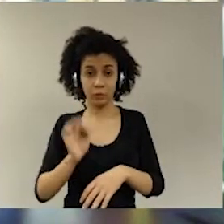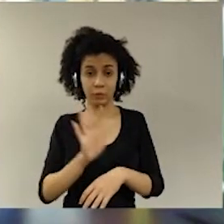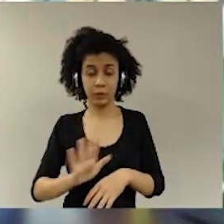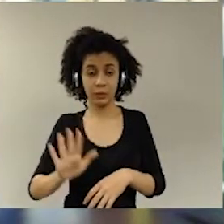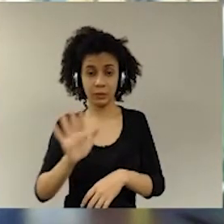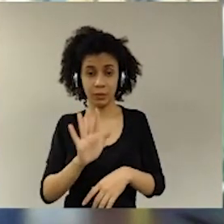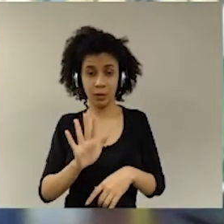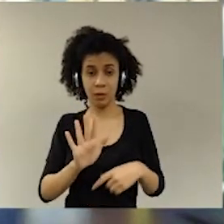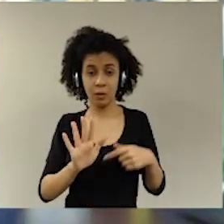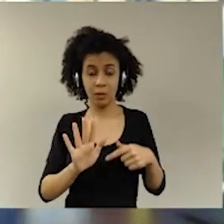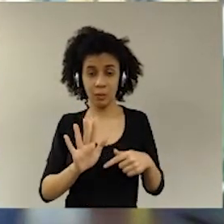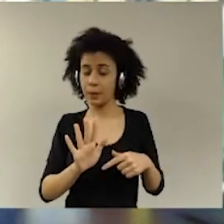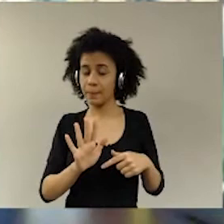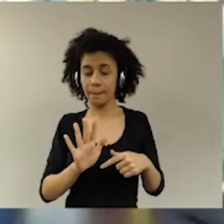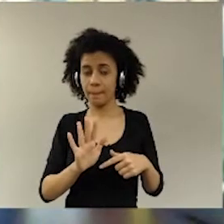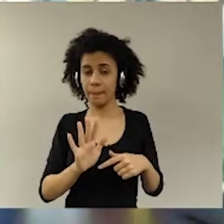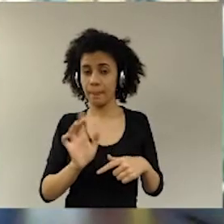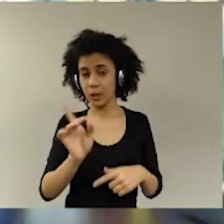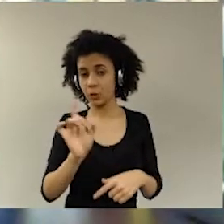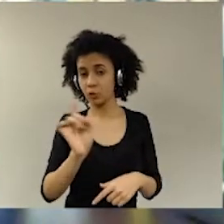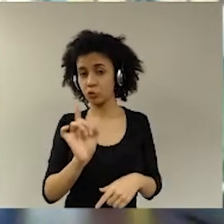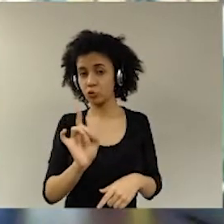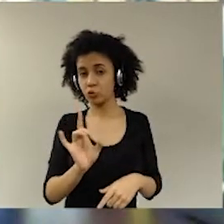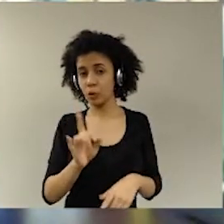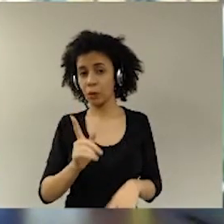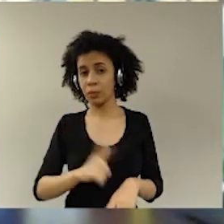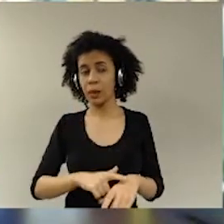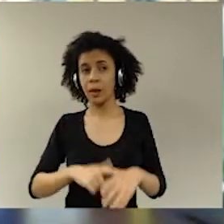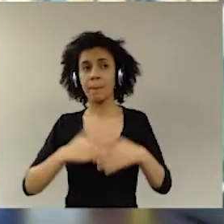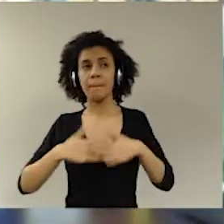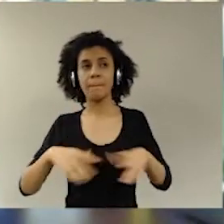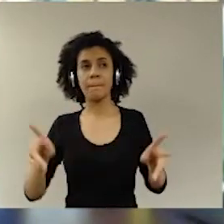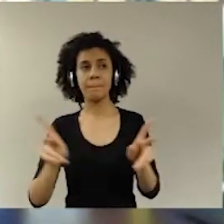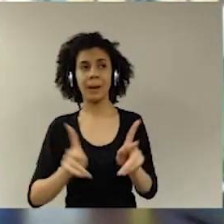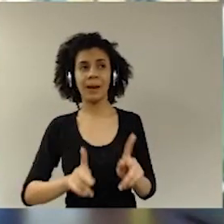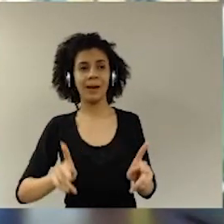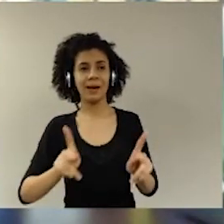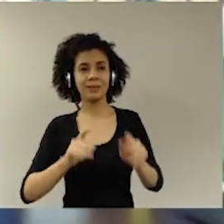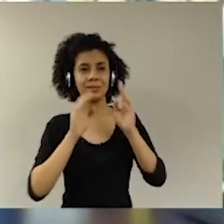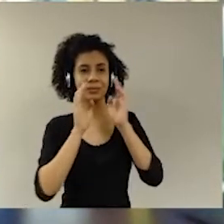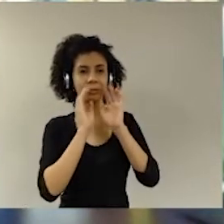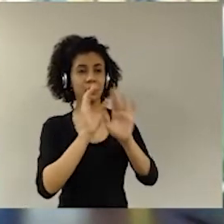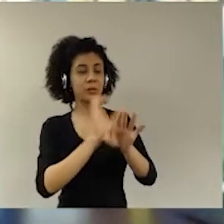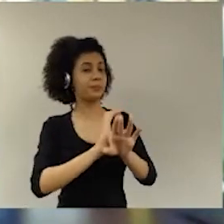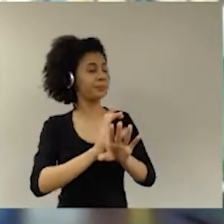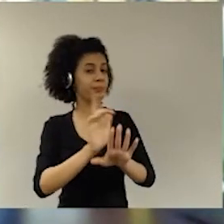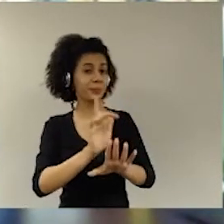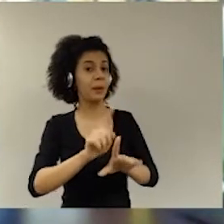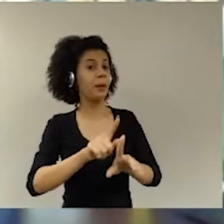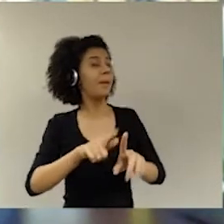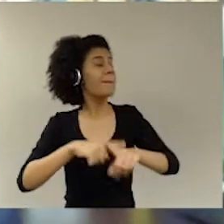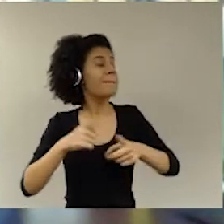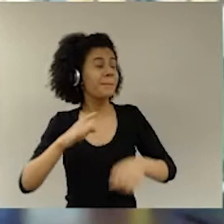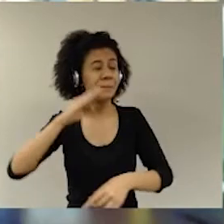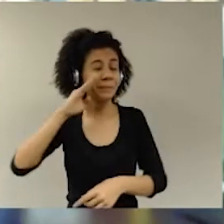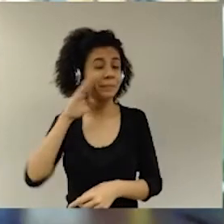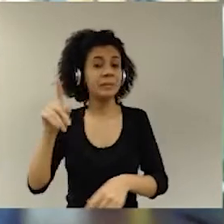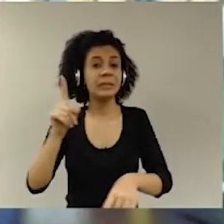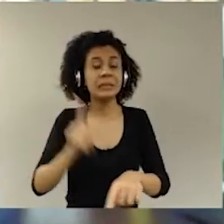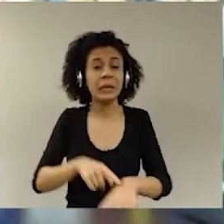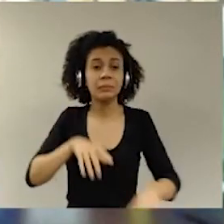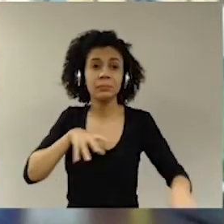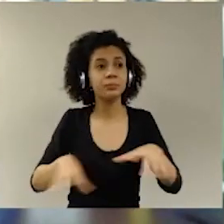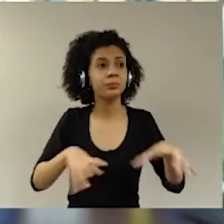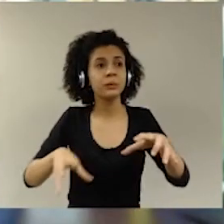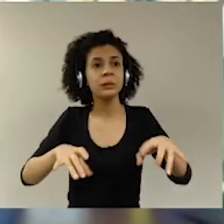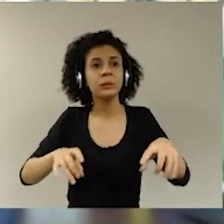Federal não é só para tempos de calmaria, ela é essencialmente para tempos de